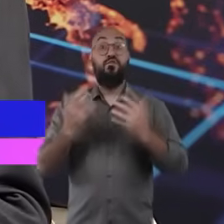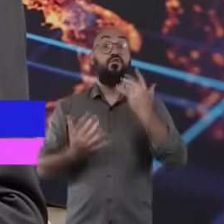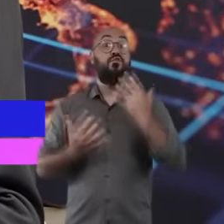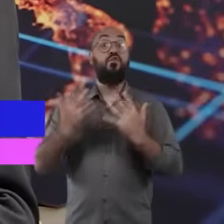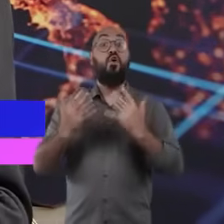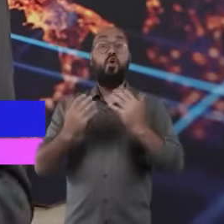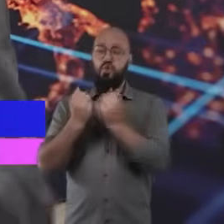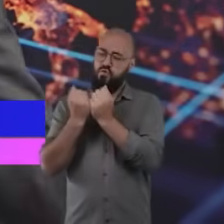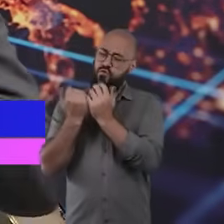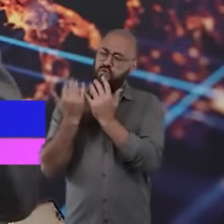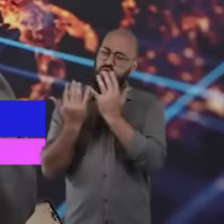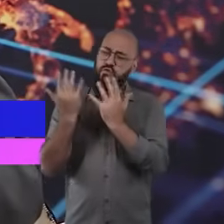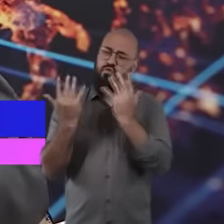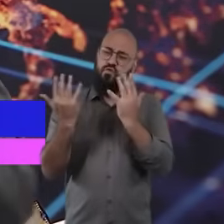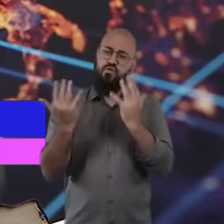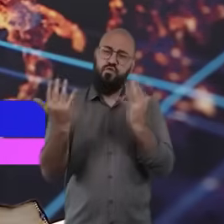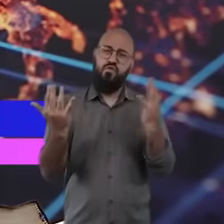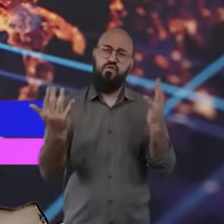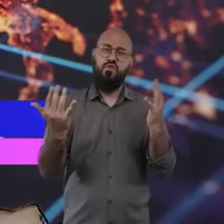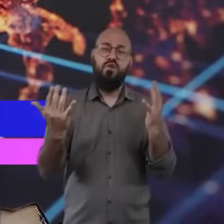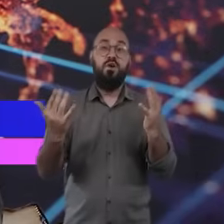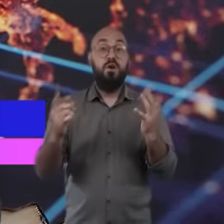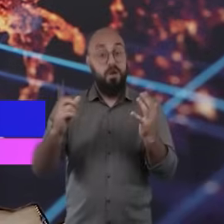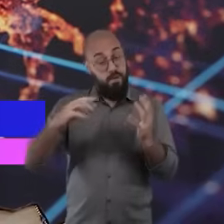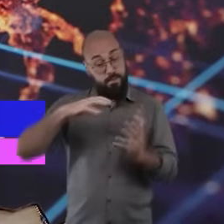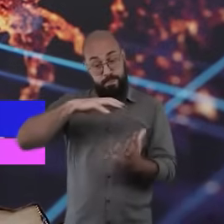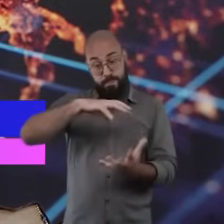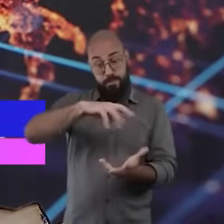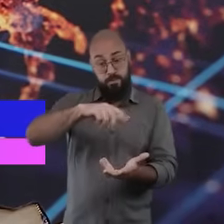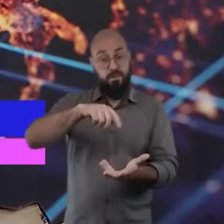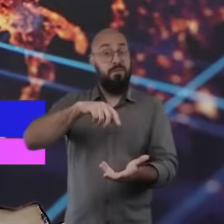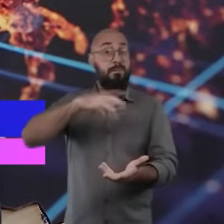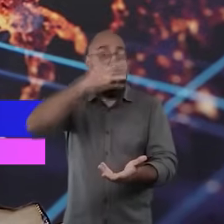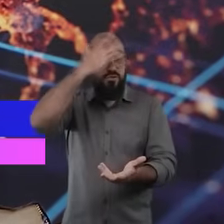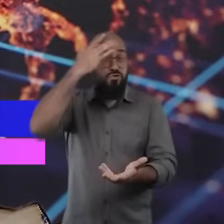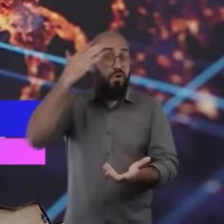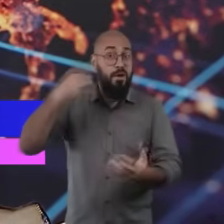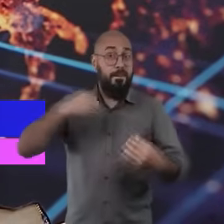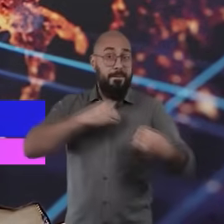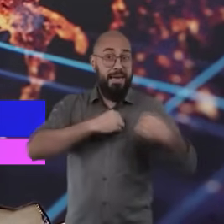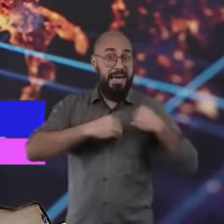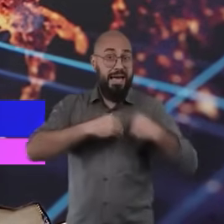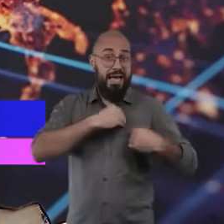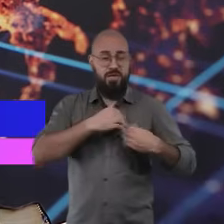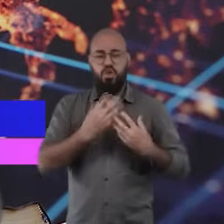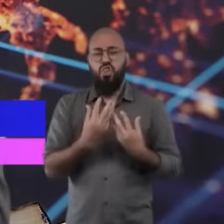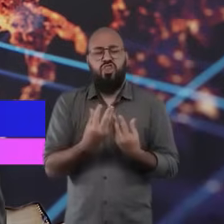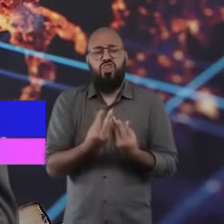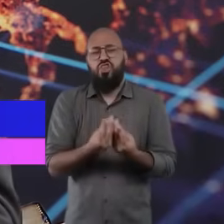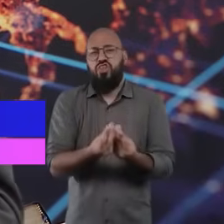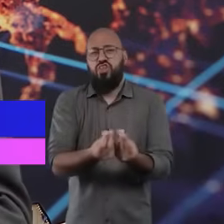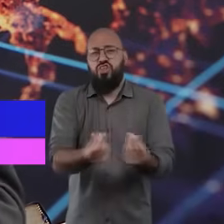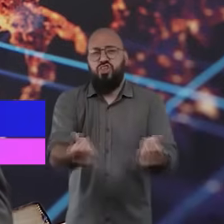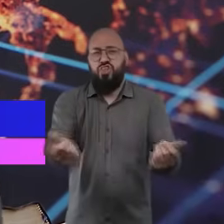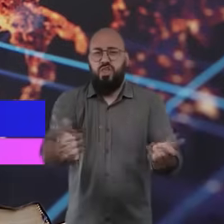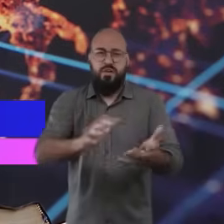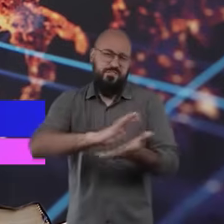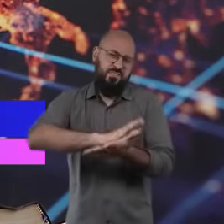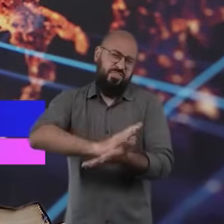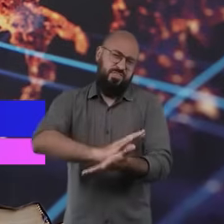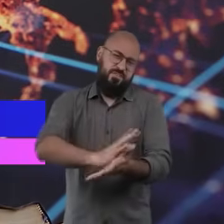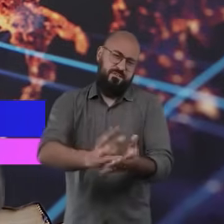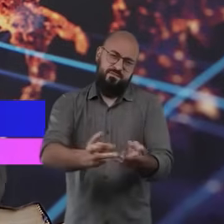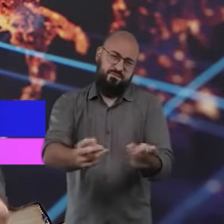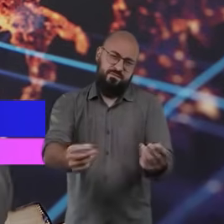a ver com a consumação dos ímpios, que morrerão por ocasião da volta de Cristo Jesus.